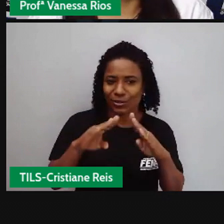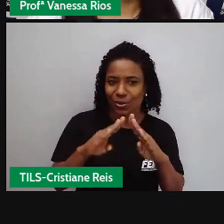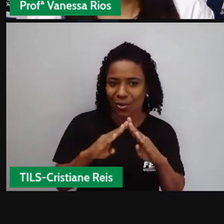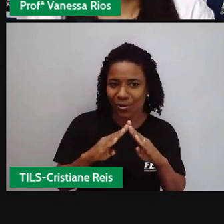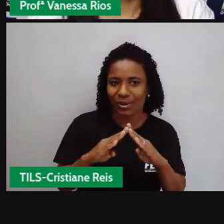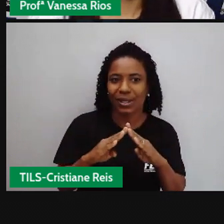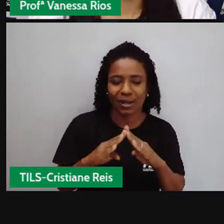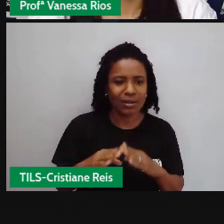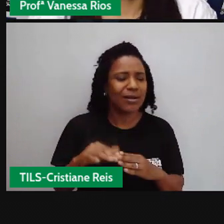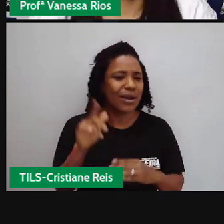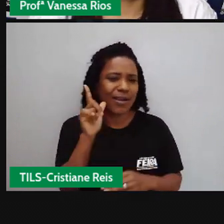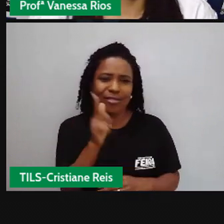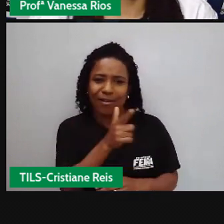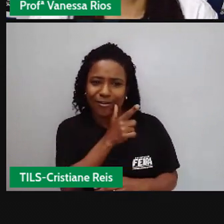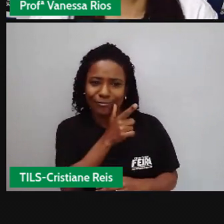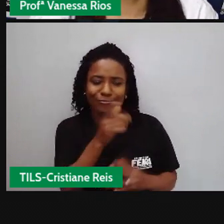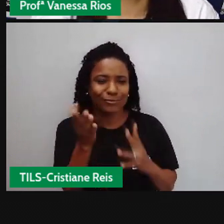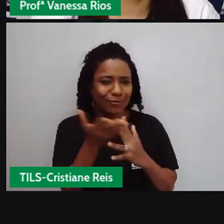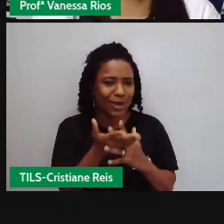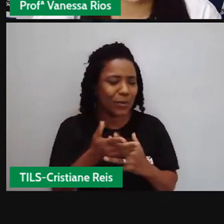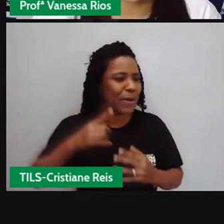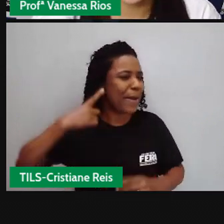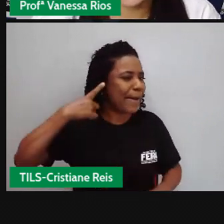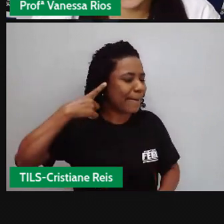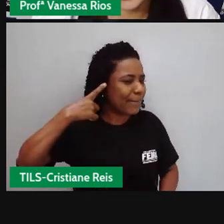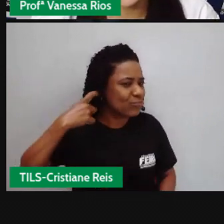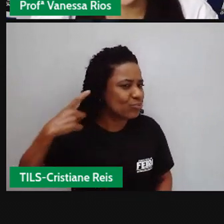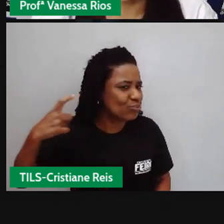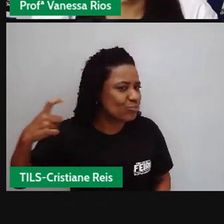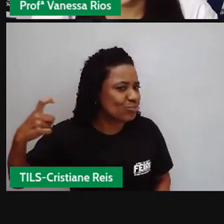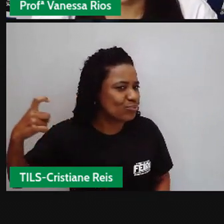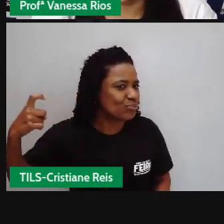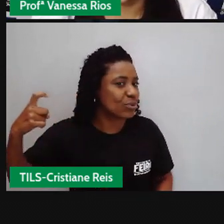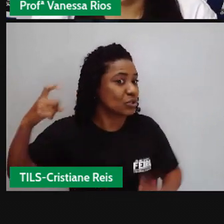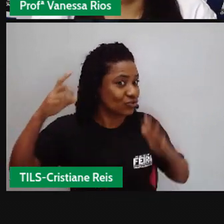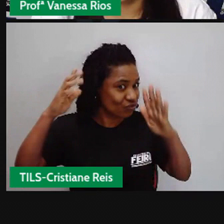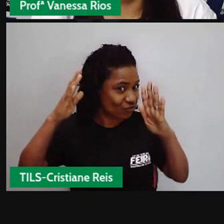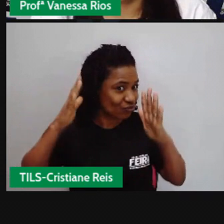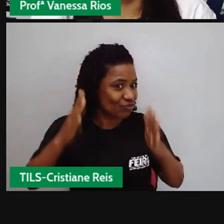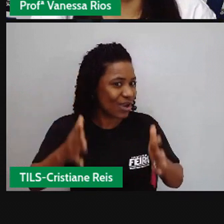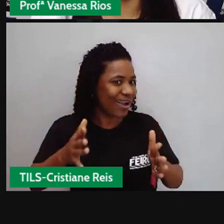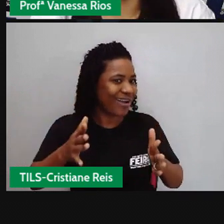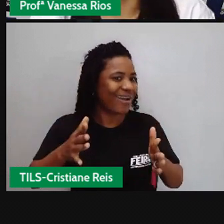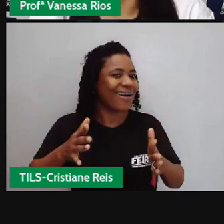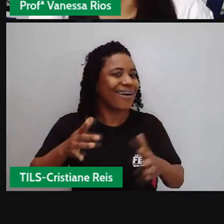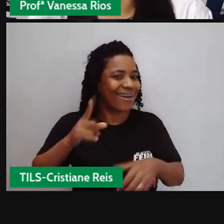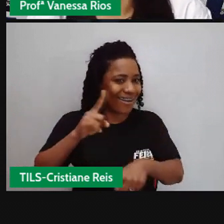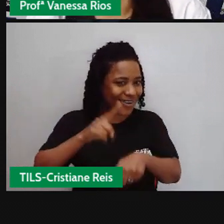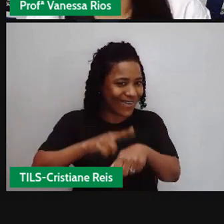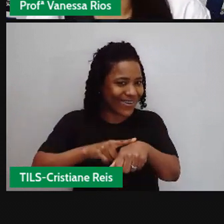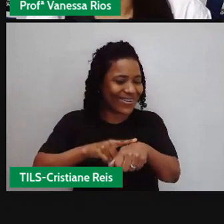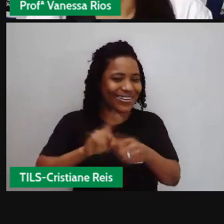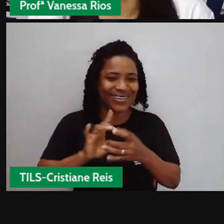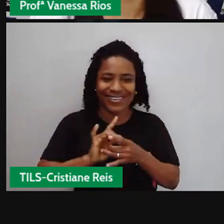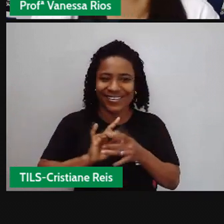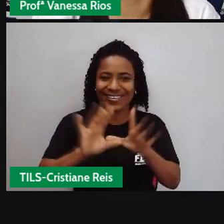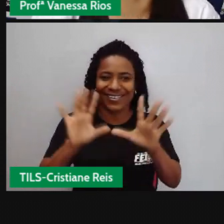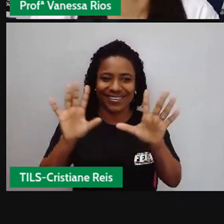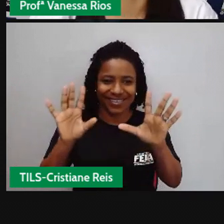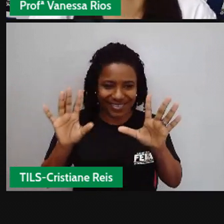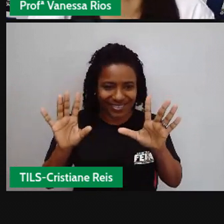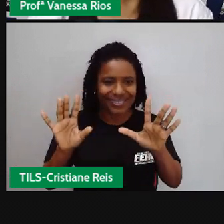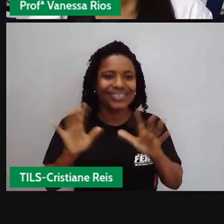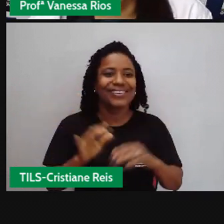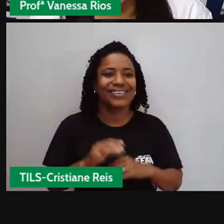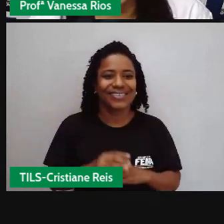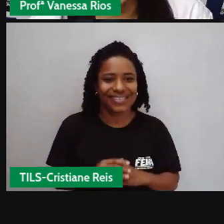recreio. Quando a gente está falando de transpiração, aí observe só, a gente vai lembrar aí de suor, né? E suor